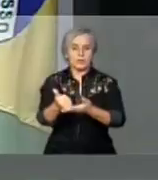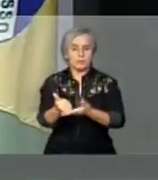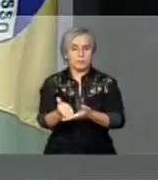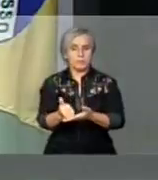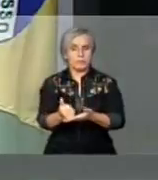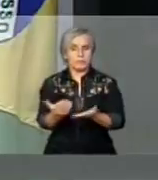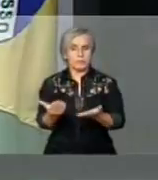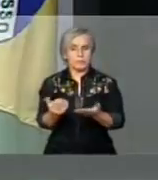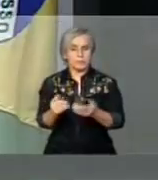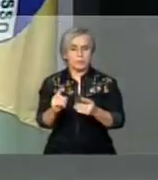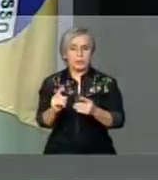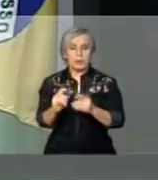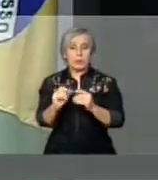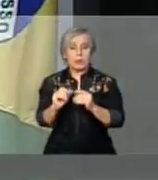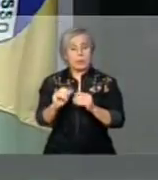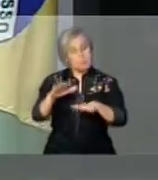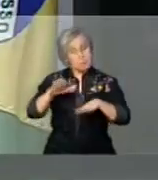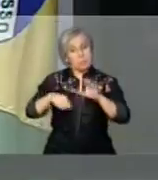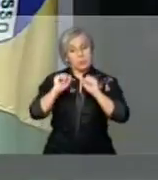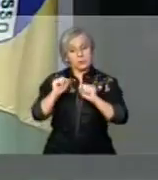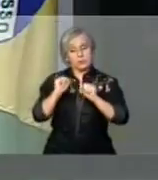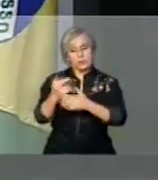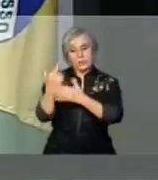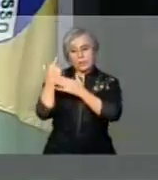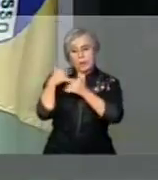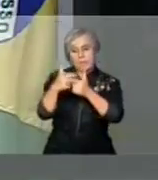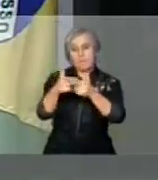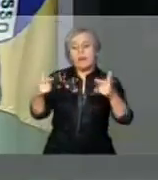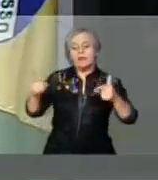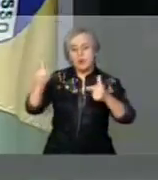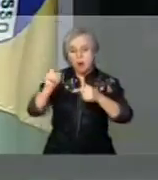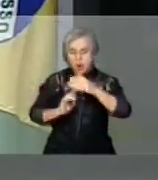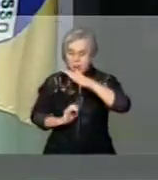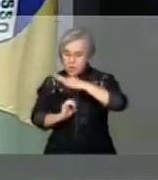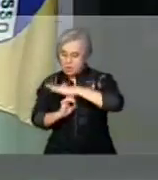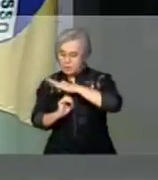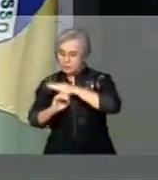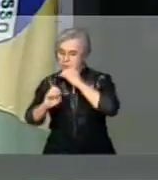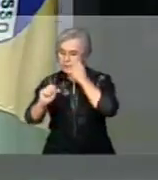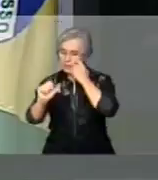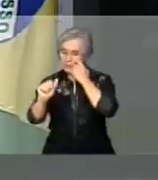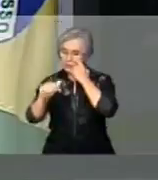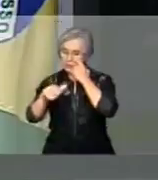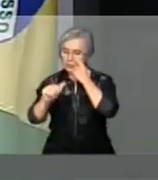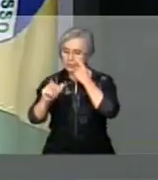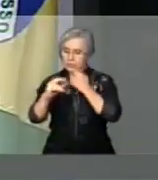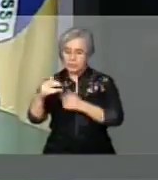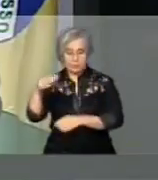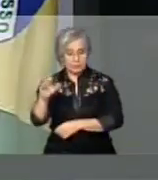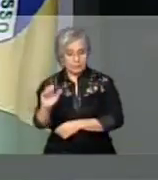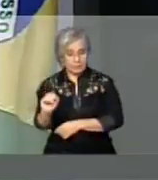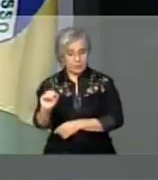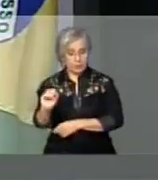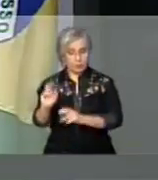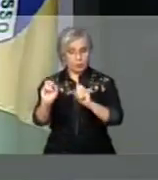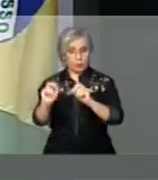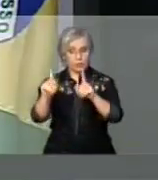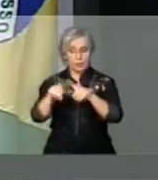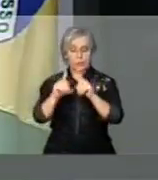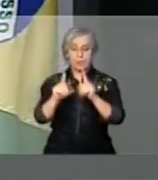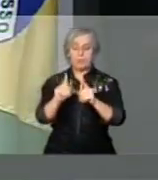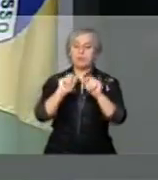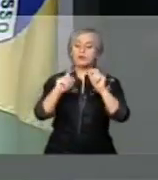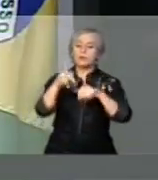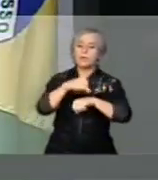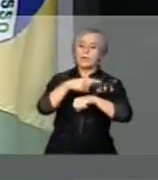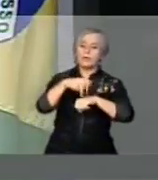emergencialmente, ainda que a responsabilidade maior, matricial, estrutural do problema seja, evidentemente, da